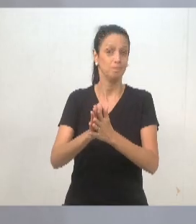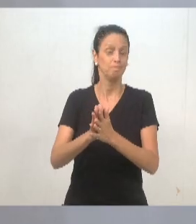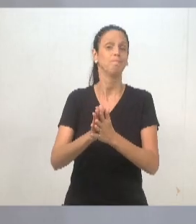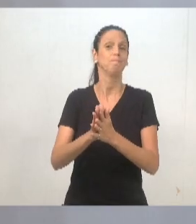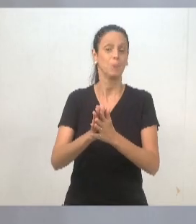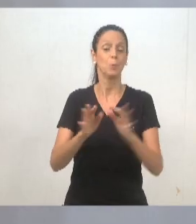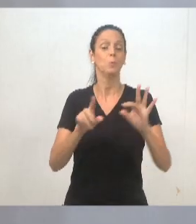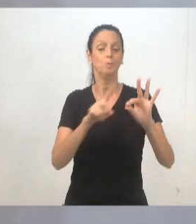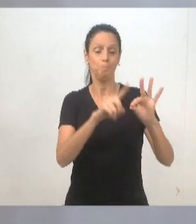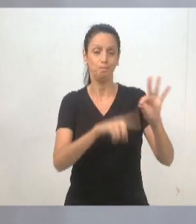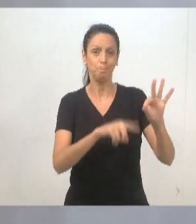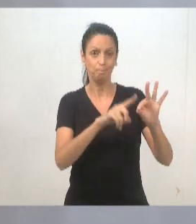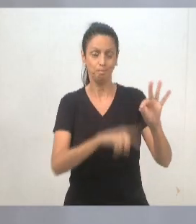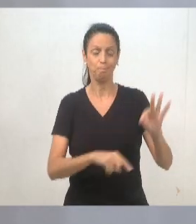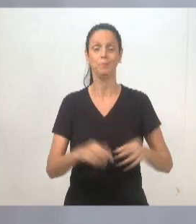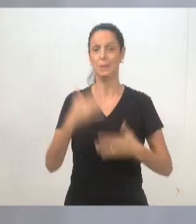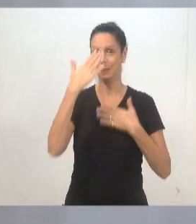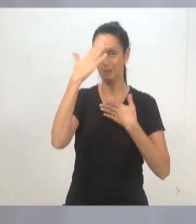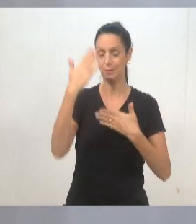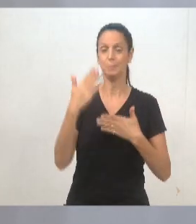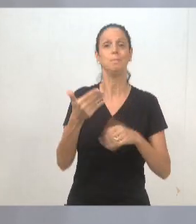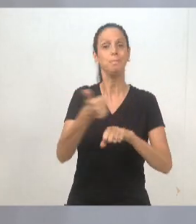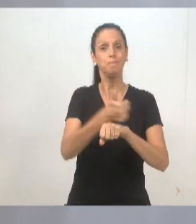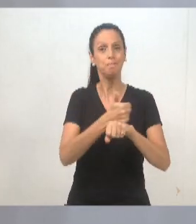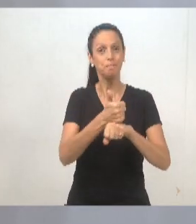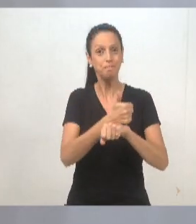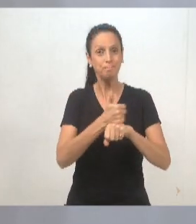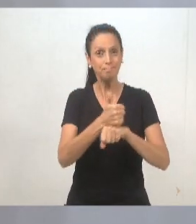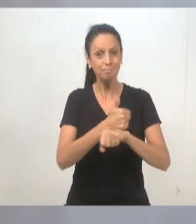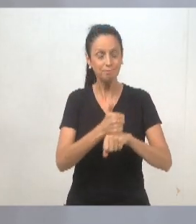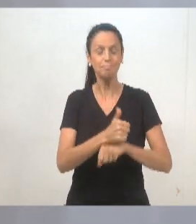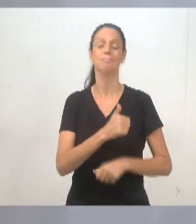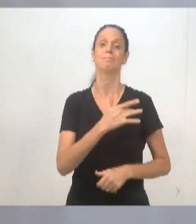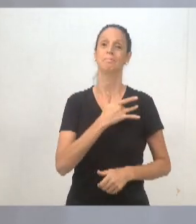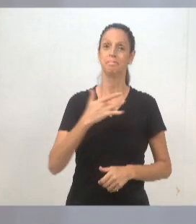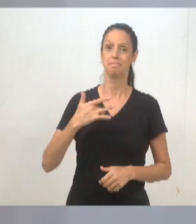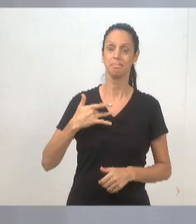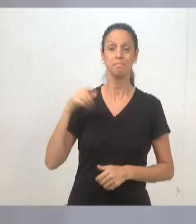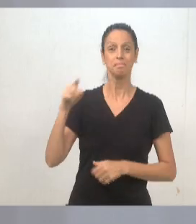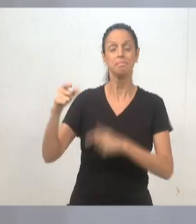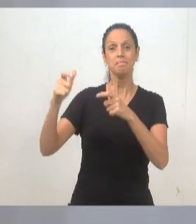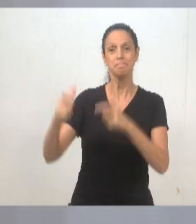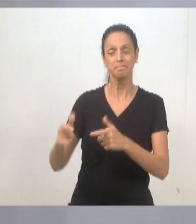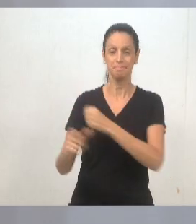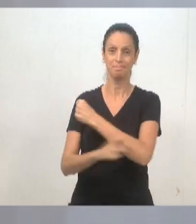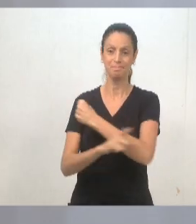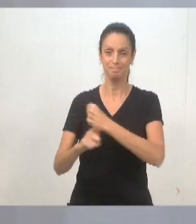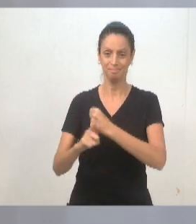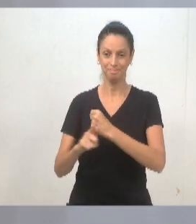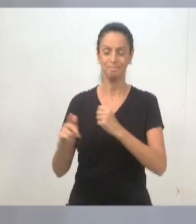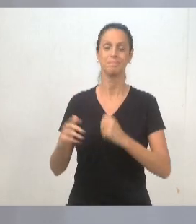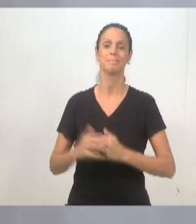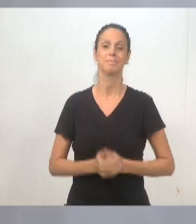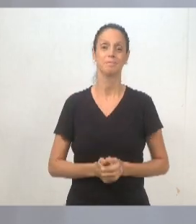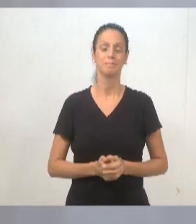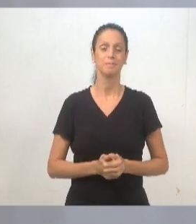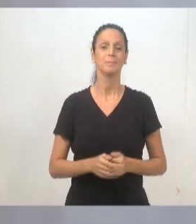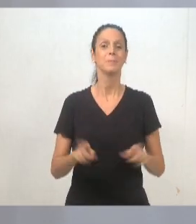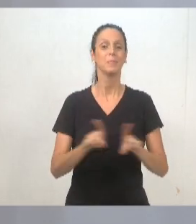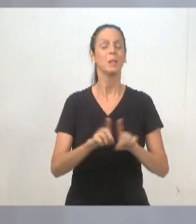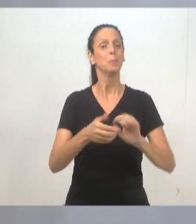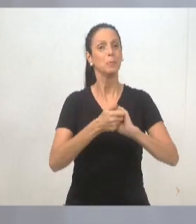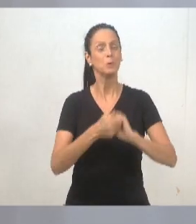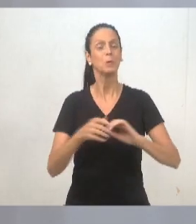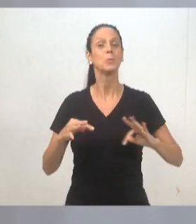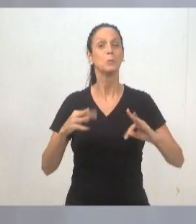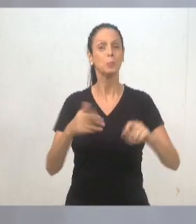agradecer, sobretudo, os profissionais de saúde lá do Ambulatório Geraldo Garcia. Estendo também os cumprimentos a todos os profissionais